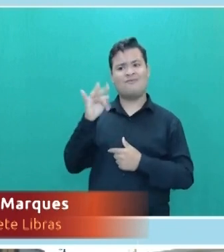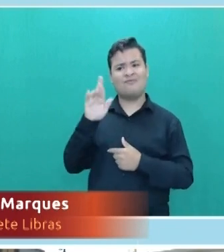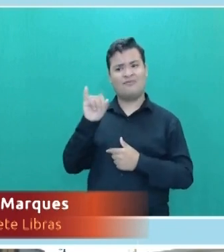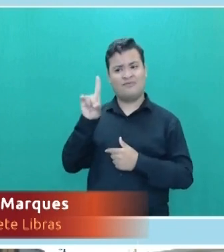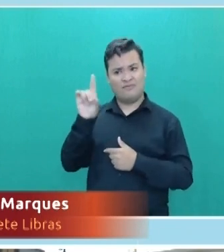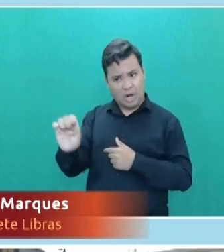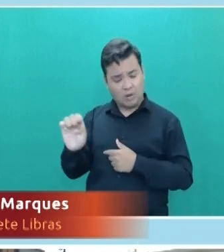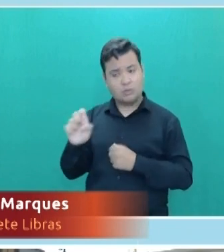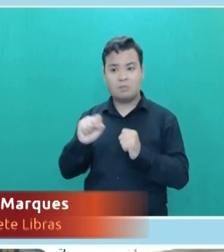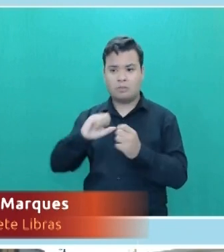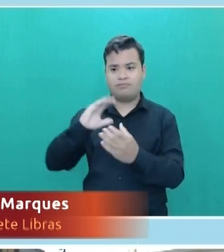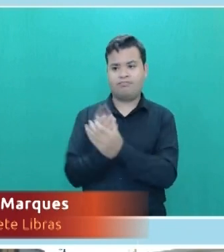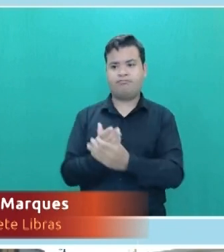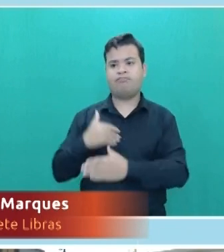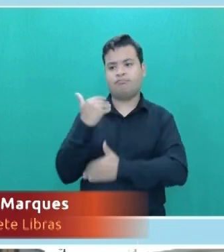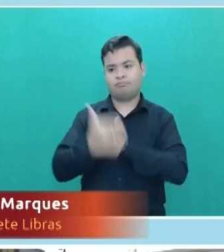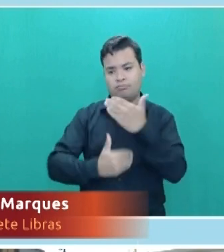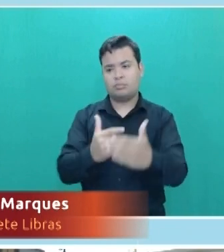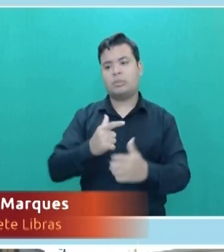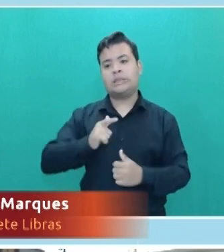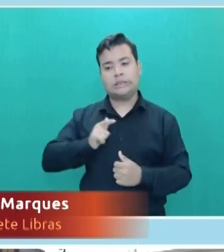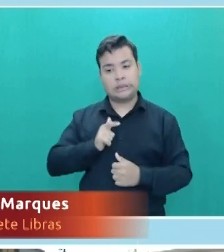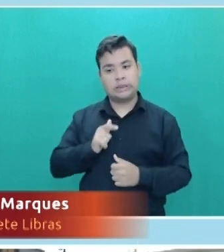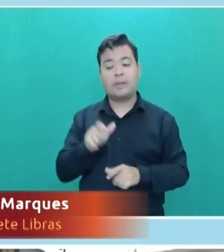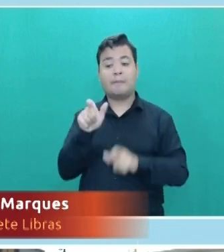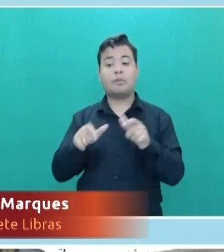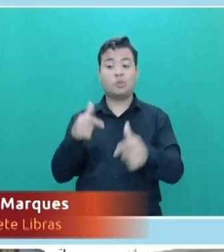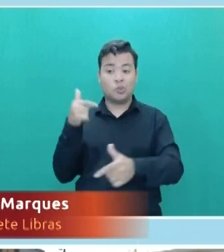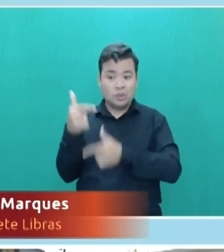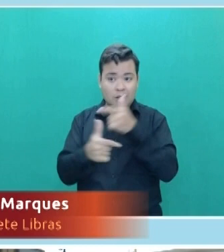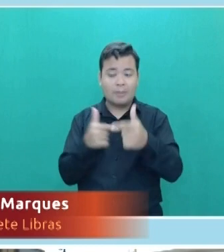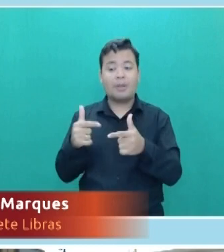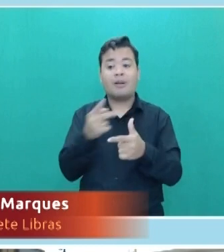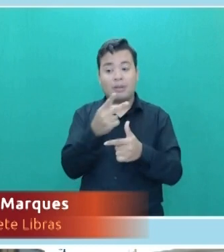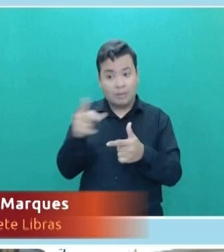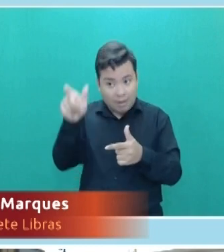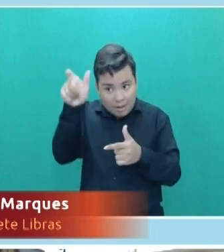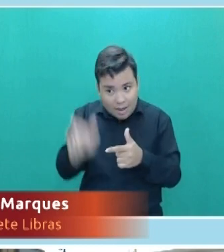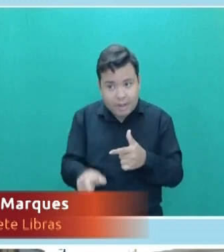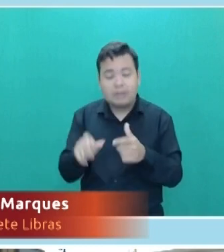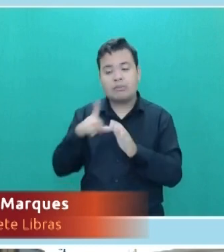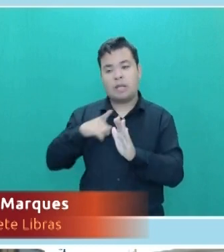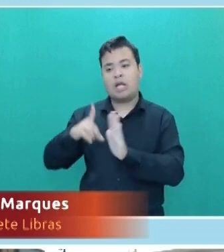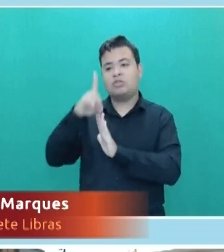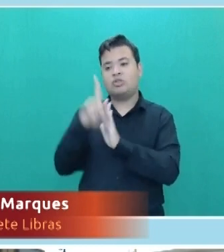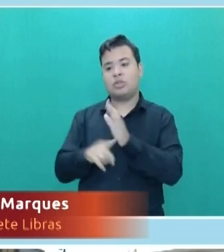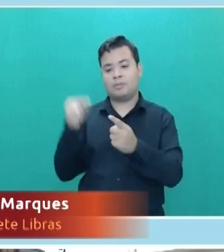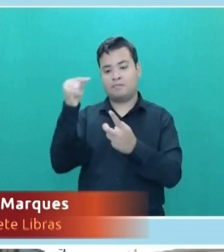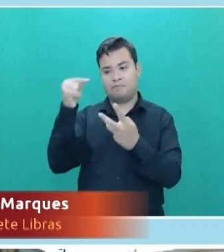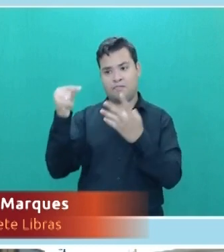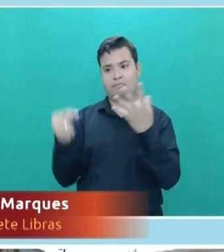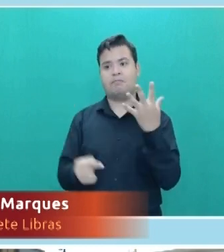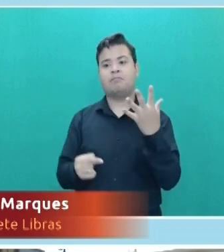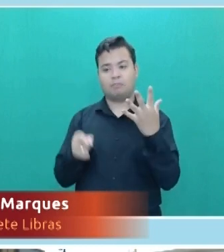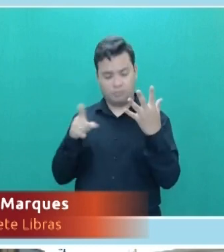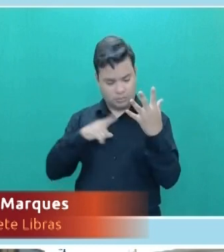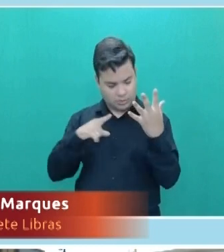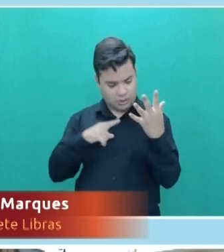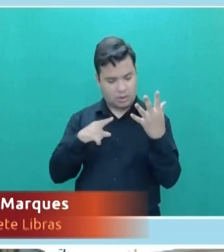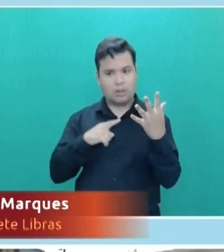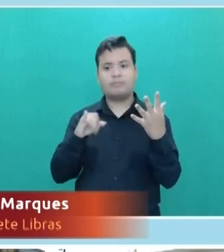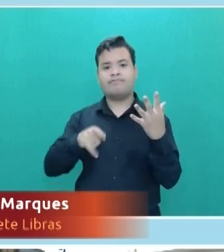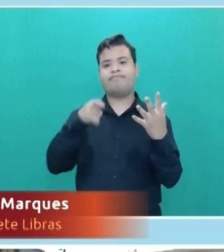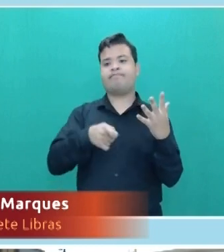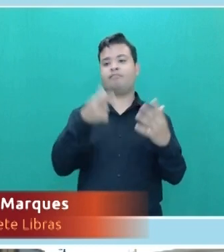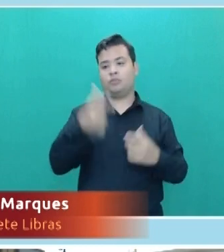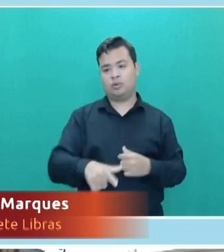jurídico trabalhista, dando a esse trabalhador todos os direitos básicos que foram negados a eles durante o contrato. Férias, se